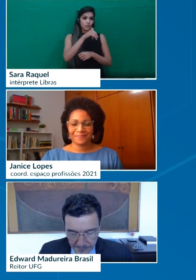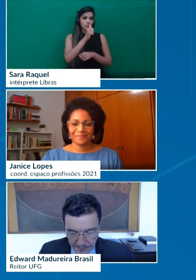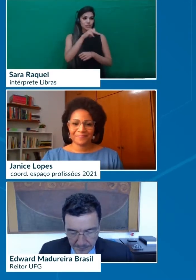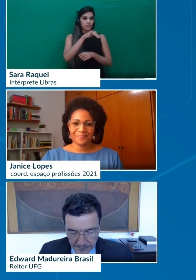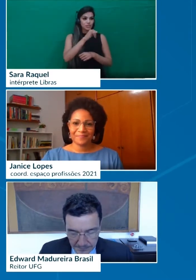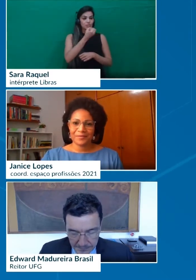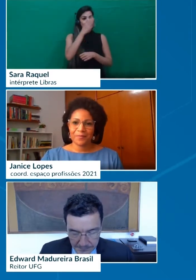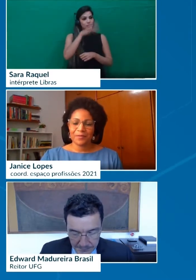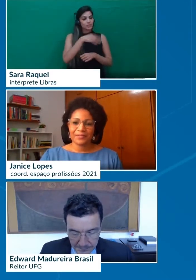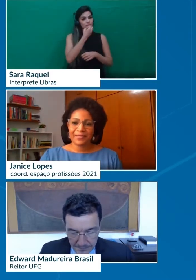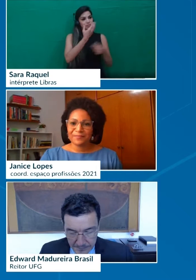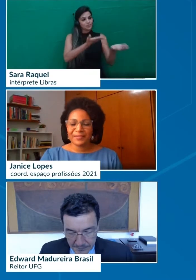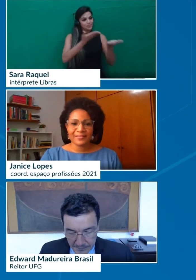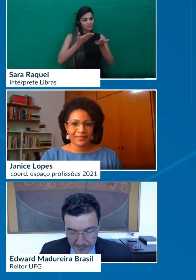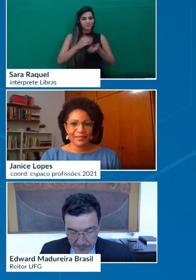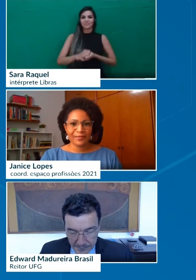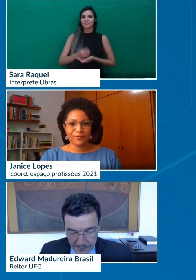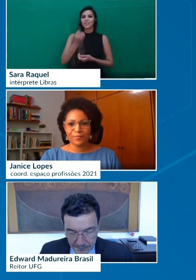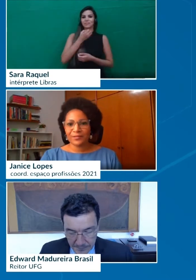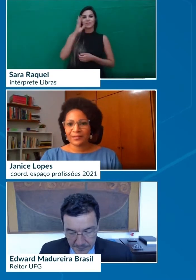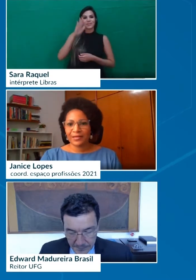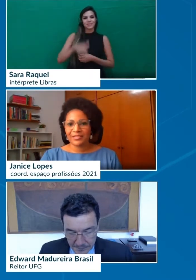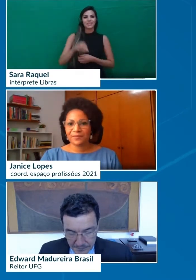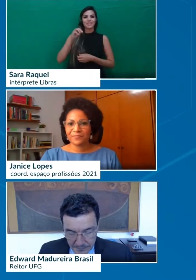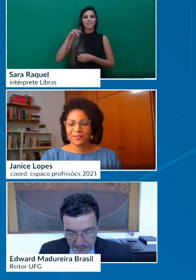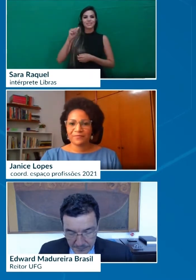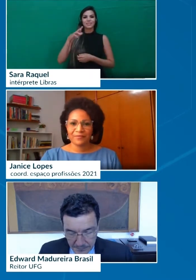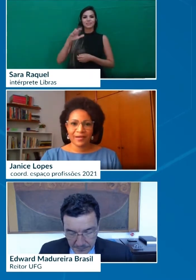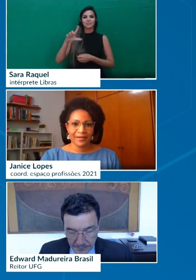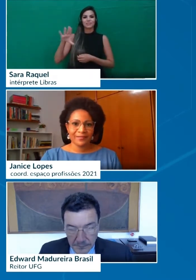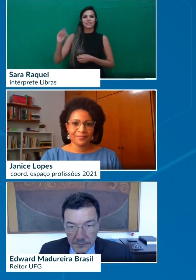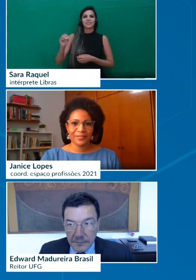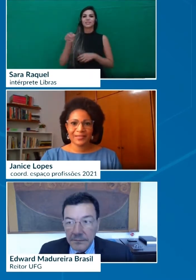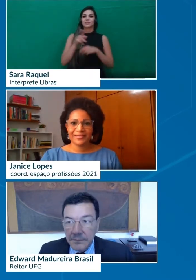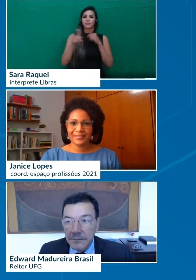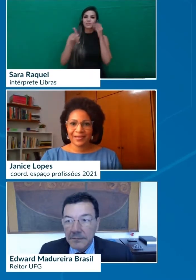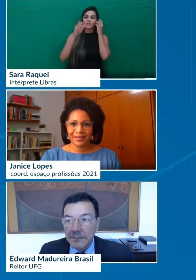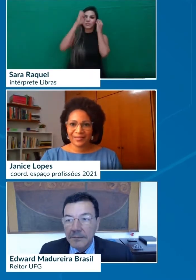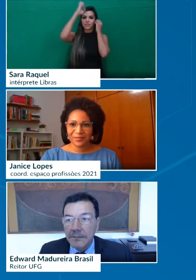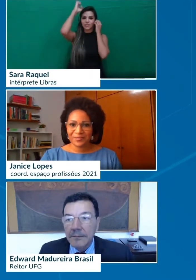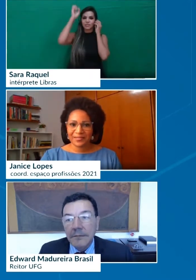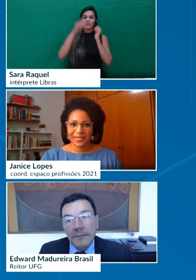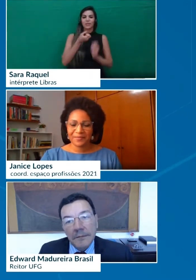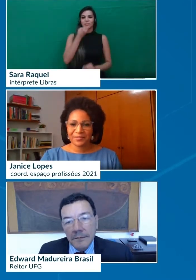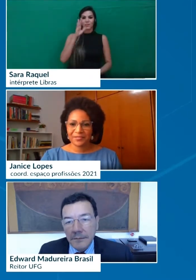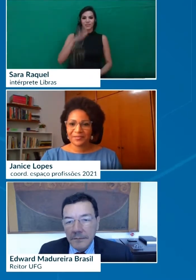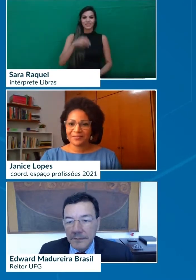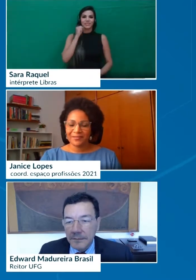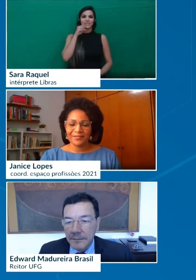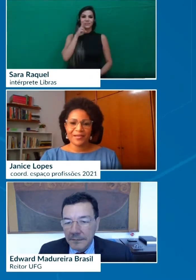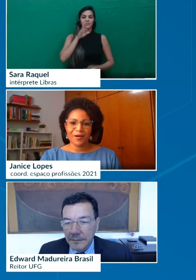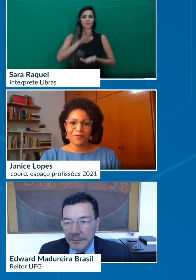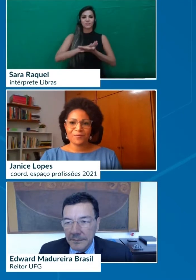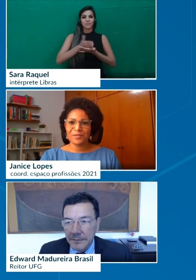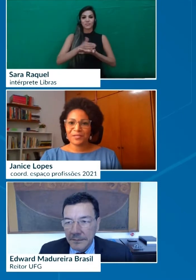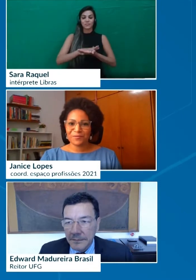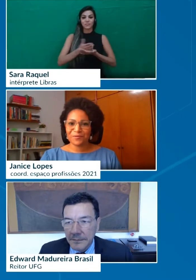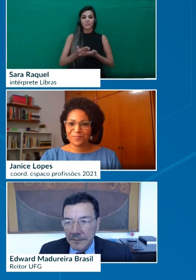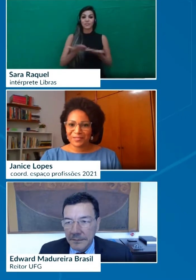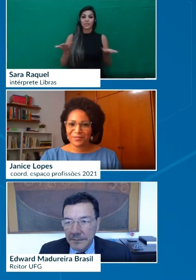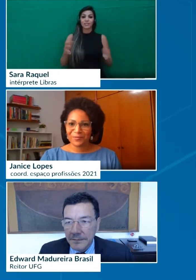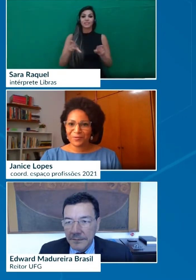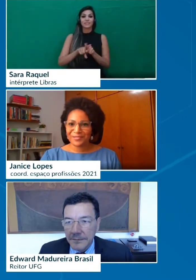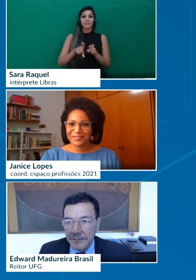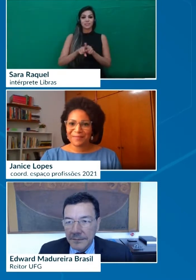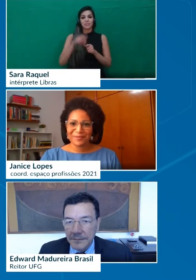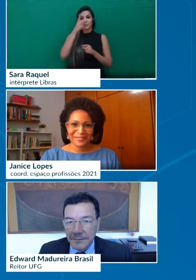bem-vinda. Boa tarde, Marcelo. Boa tarde, professor Edivar. Boa tarde, Sara, nossa intérprete. Aos meninos